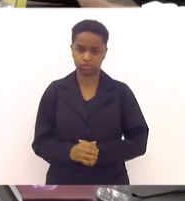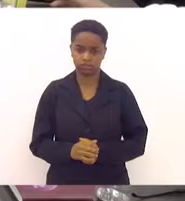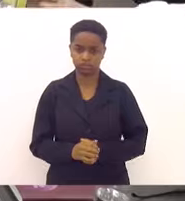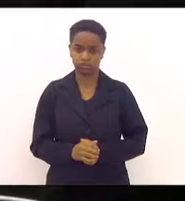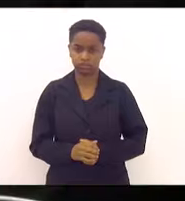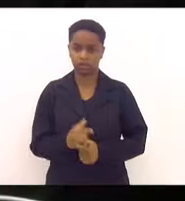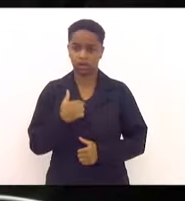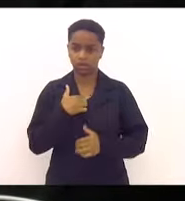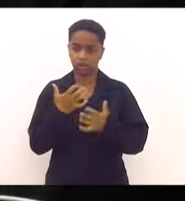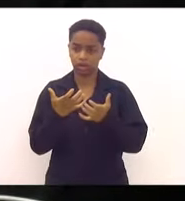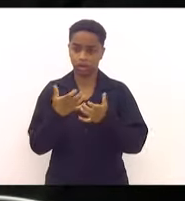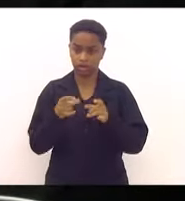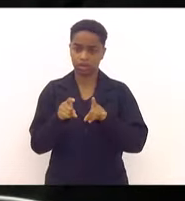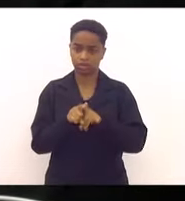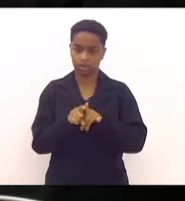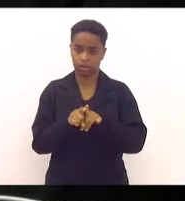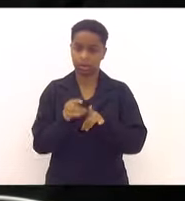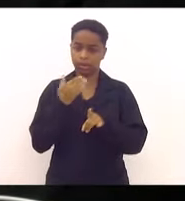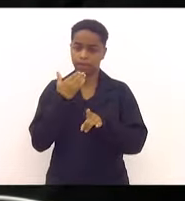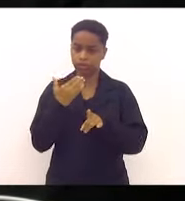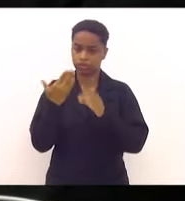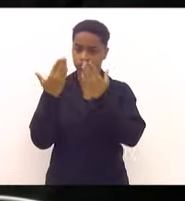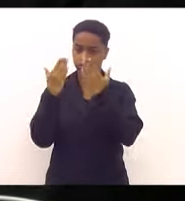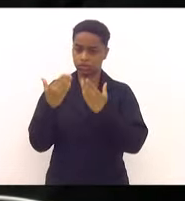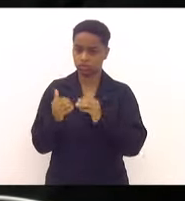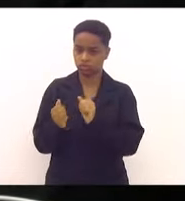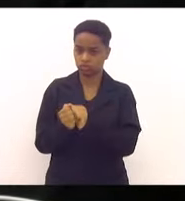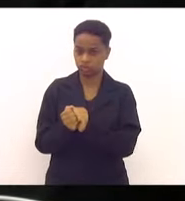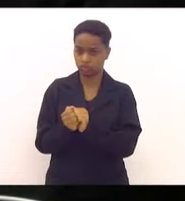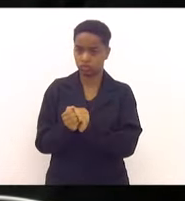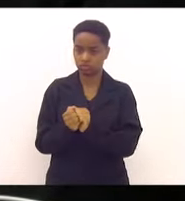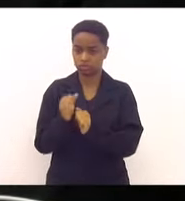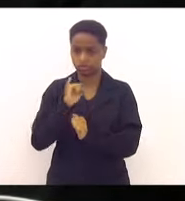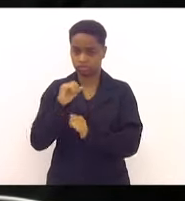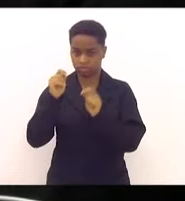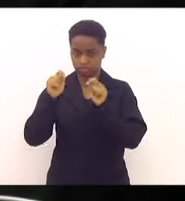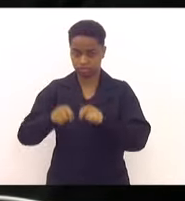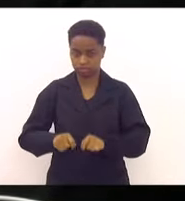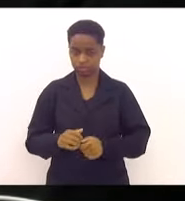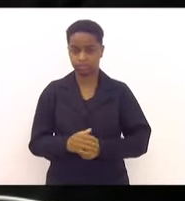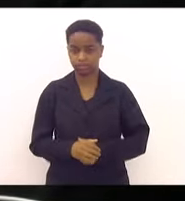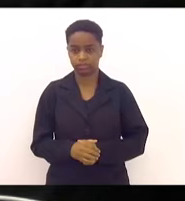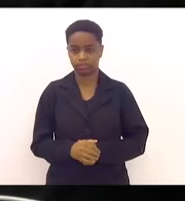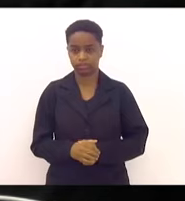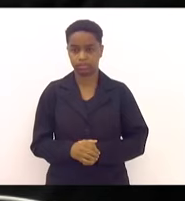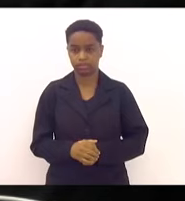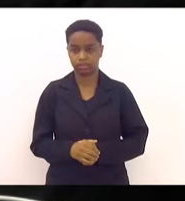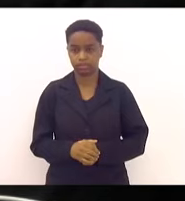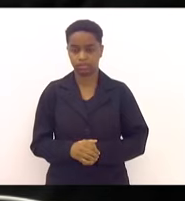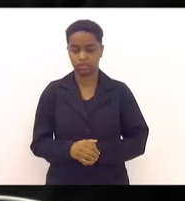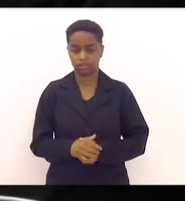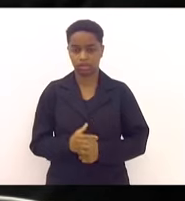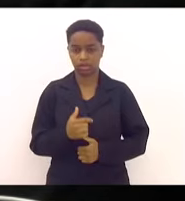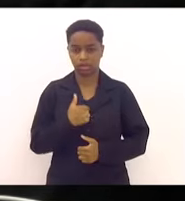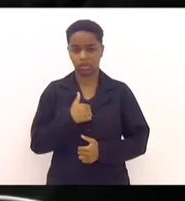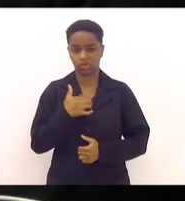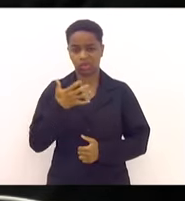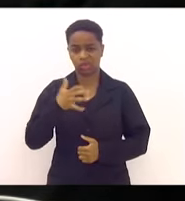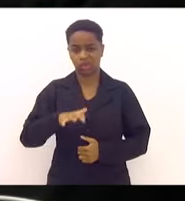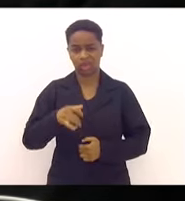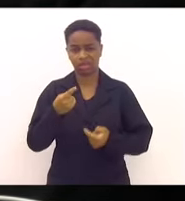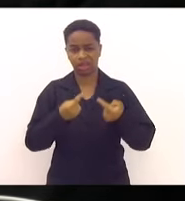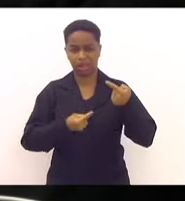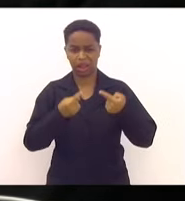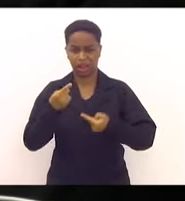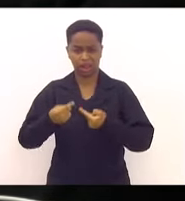também reivindicar vistas em conjunto, se for possível. Também não quero ficar